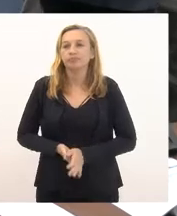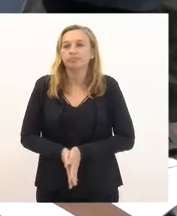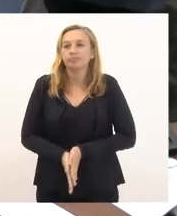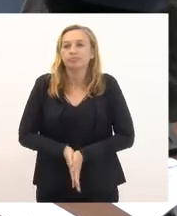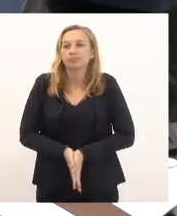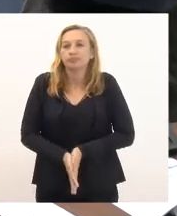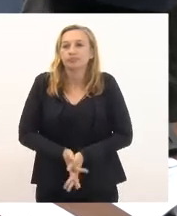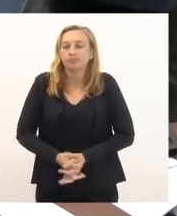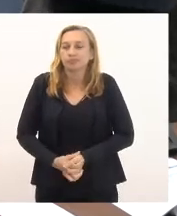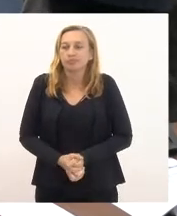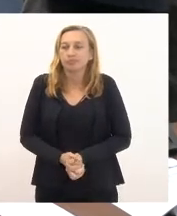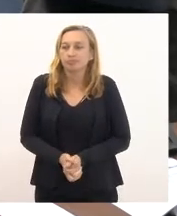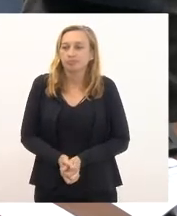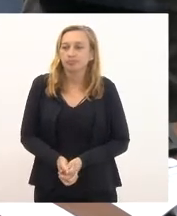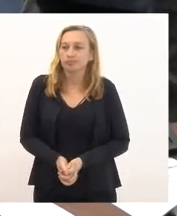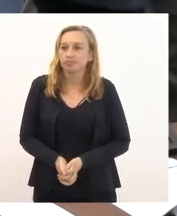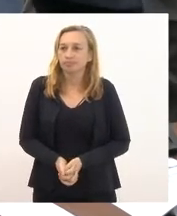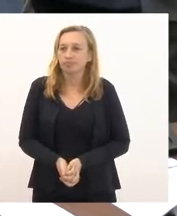É seu? É seu?